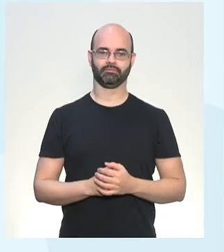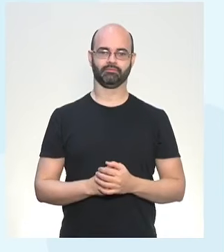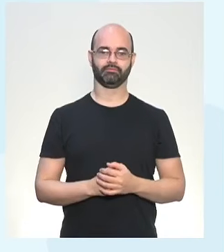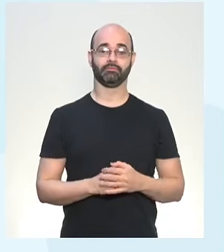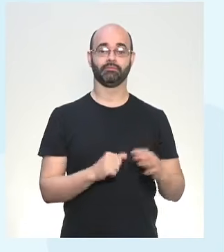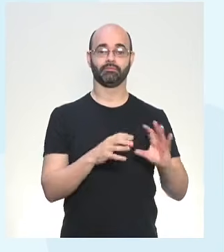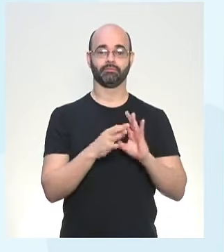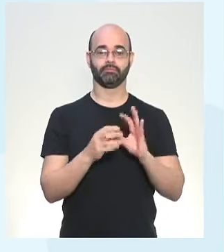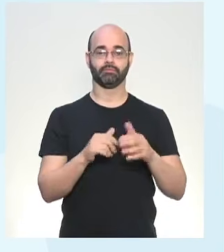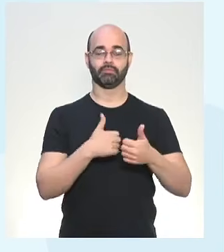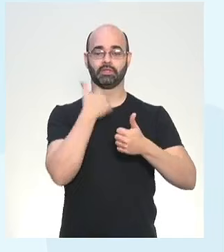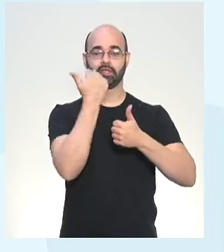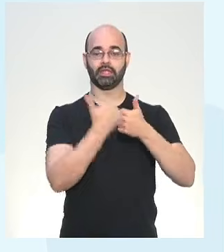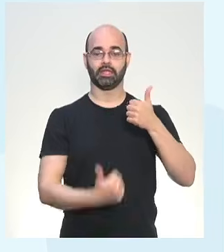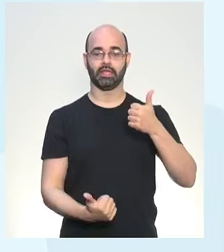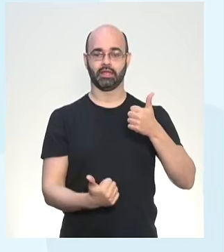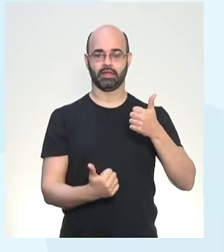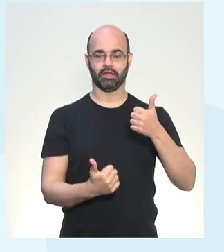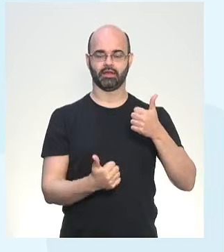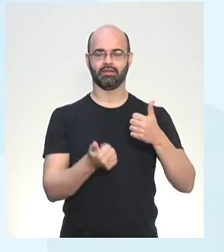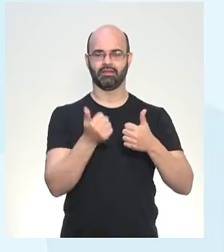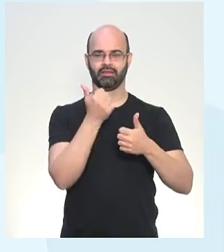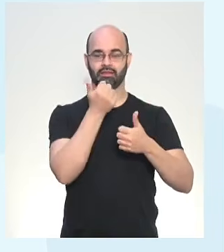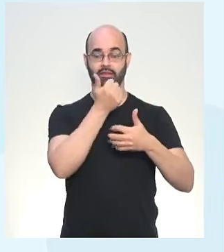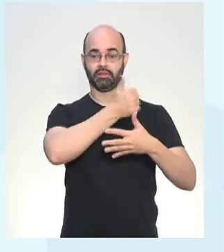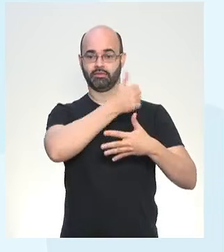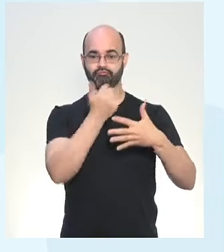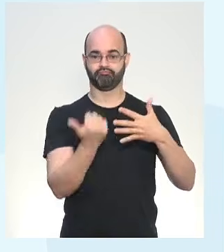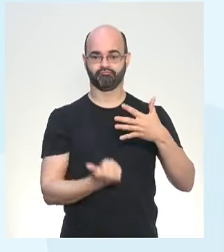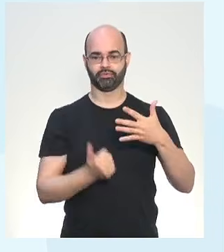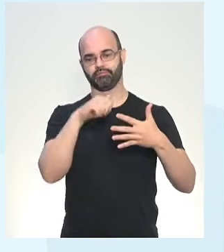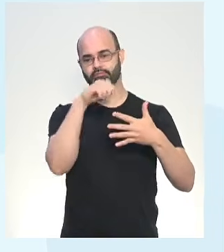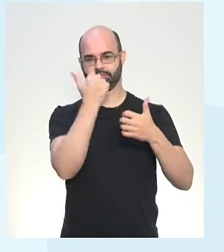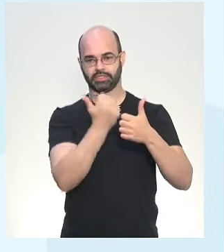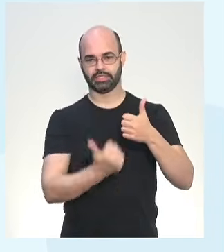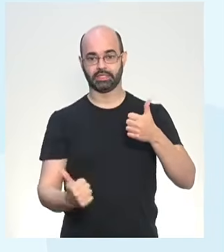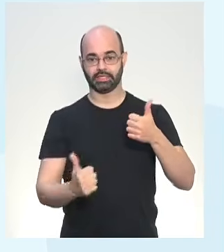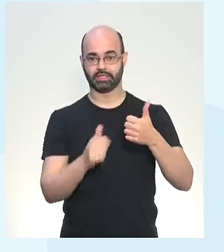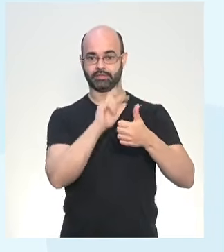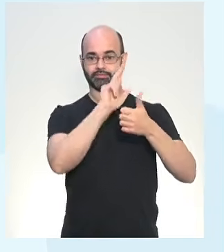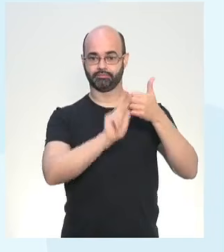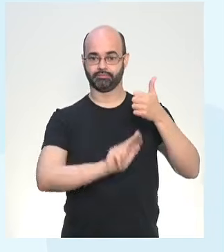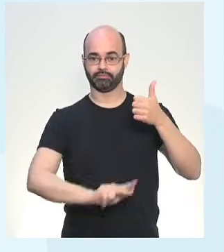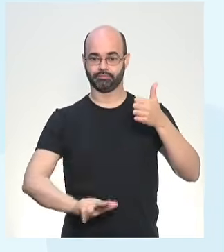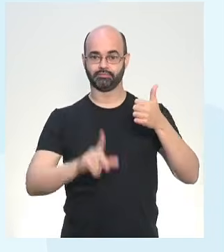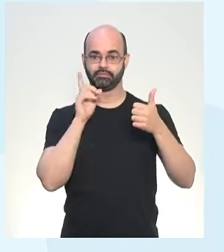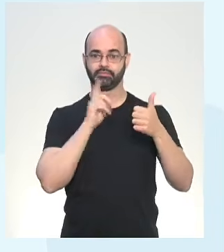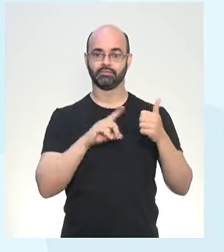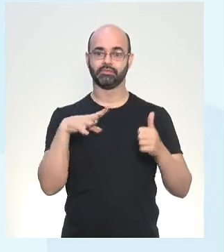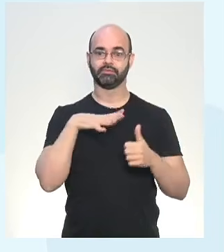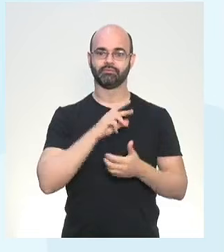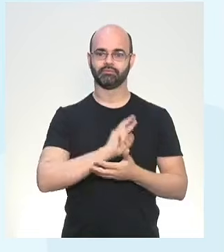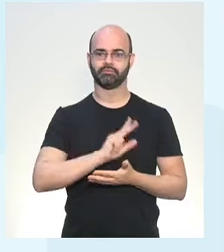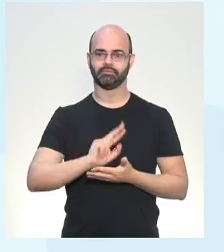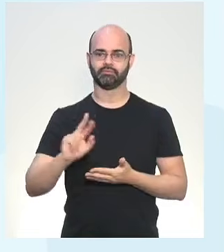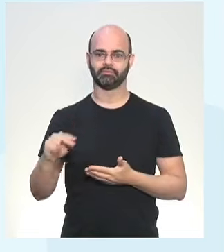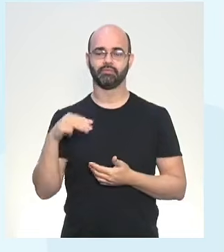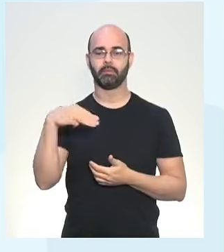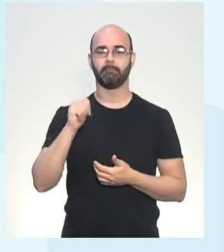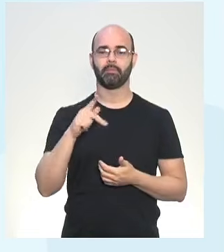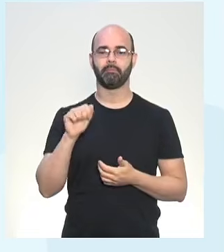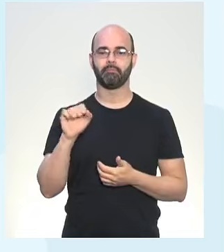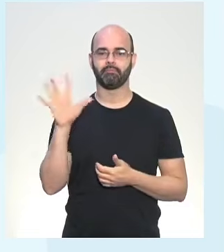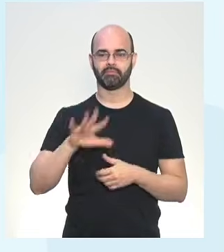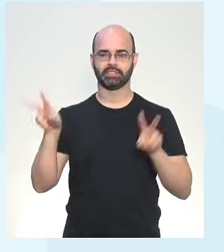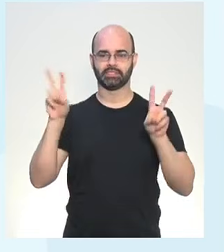e hierarquias entre diferentes cidades, utilizando mapas temáticos e